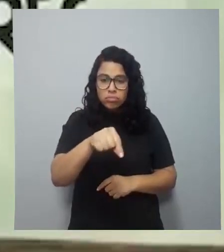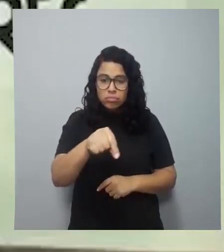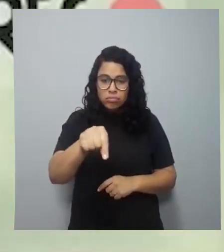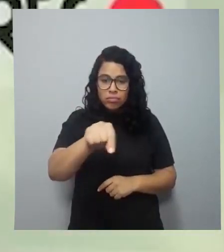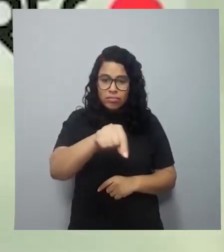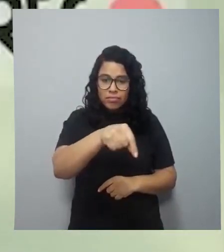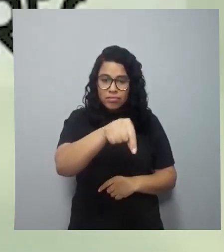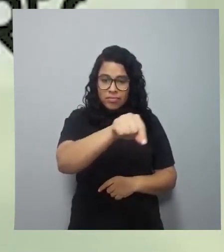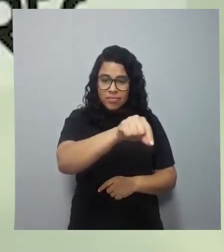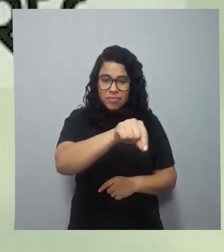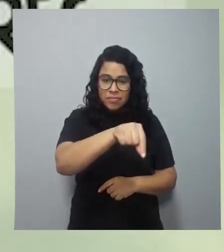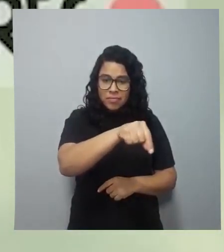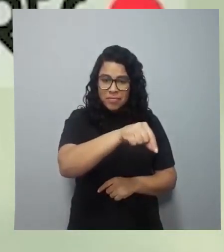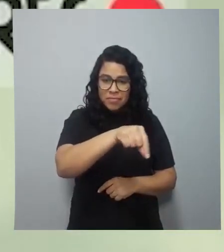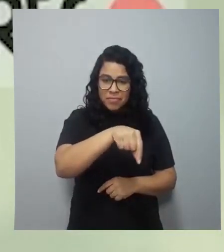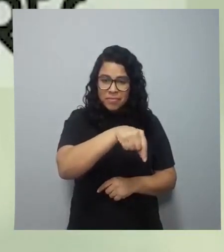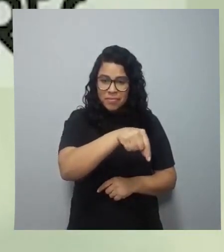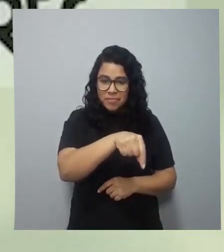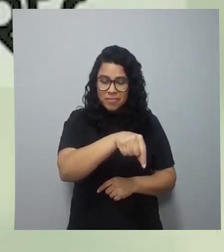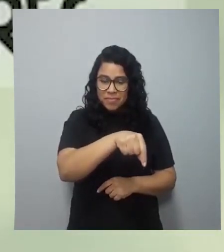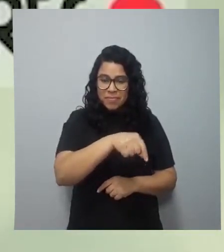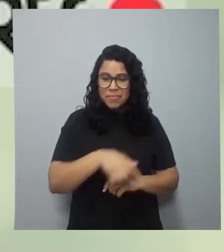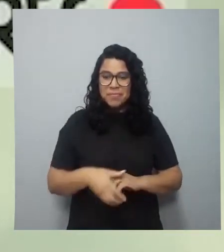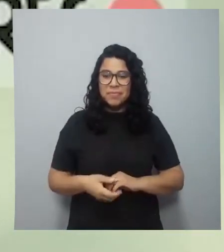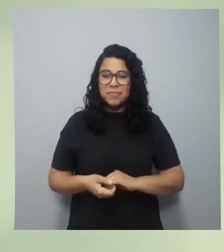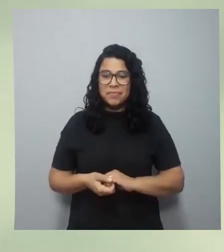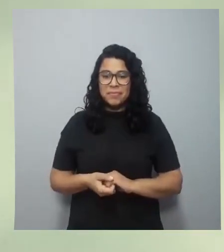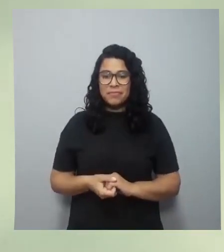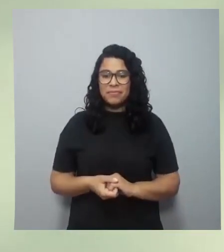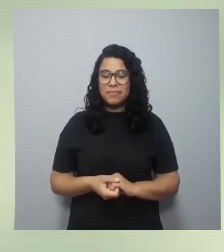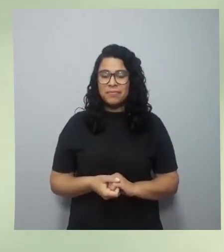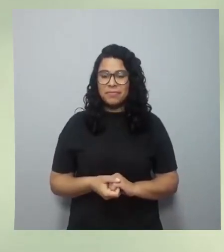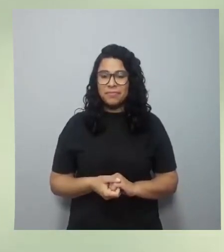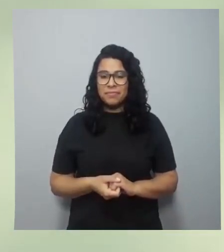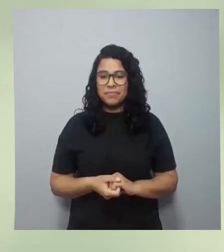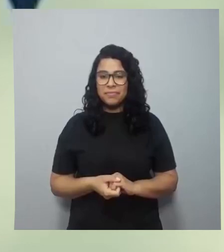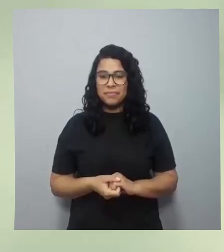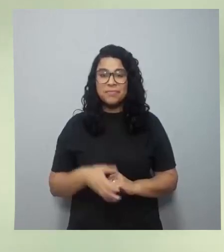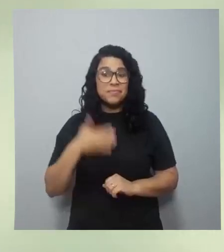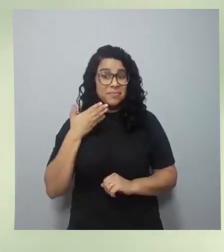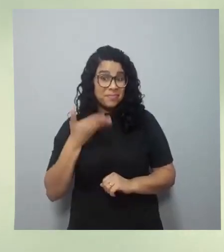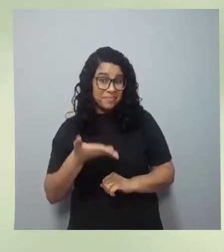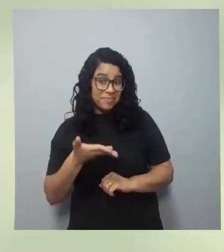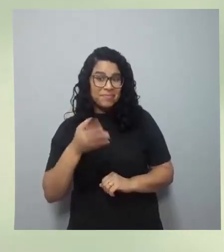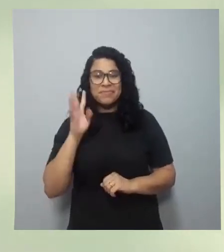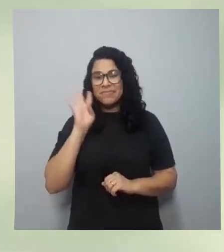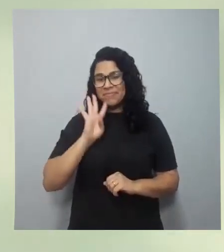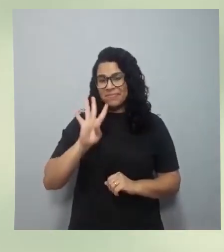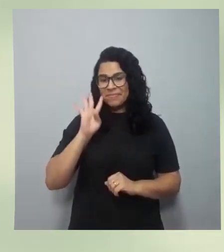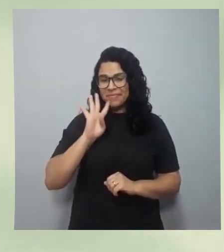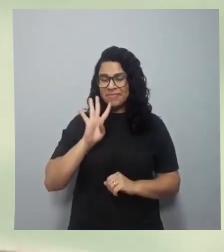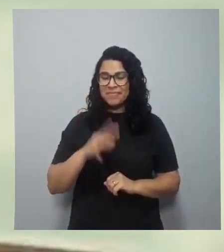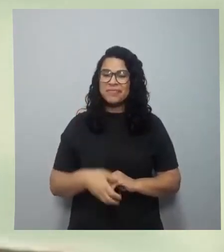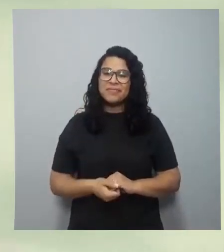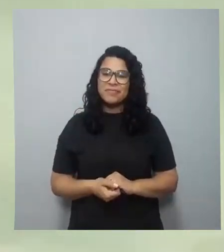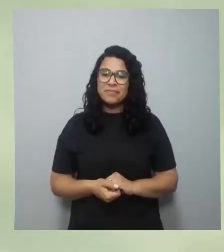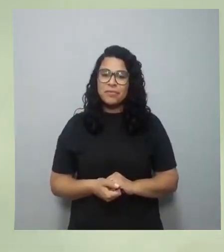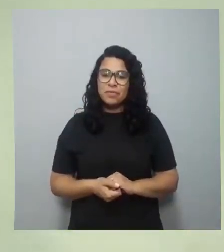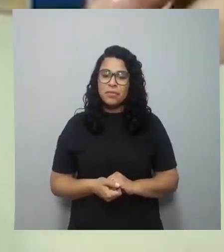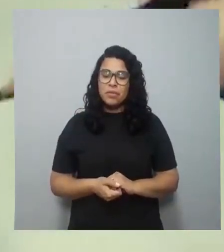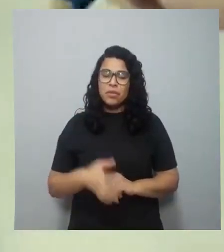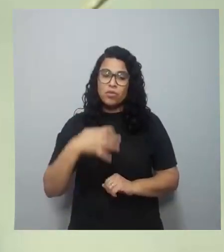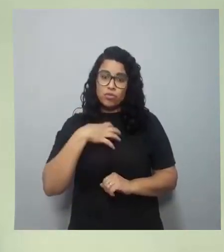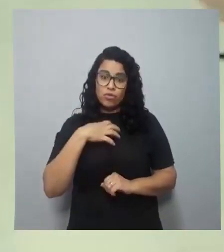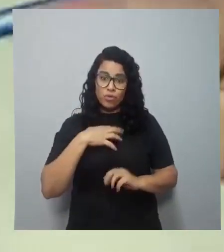o desenho que a sombra do animal está fazendo na folha. Olha que legal! Você vem de outros lados, de